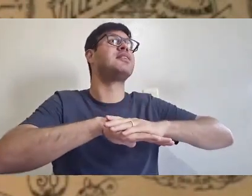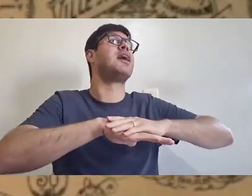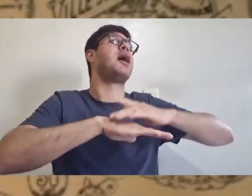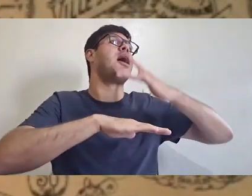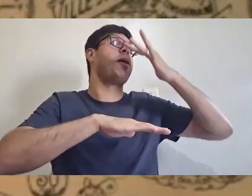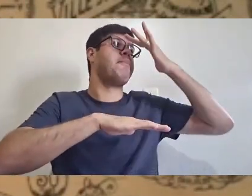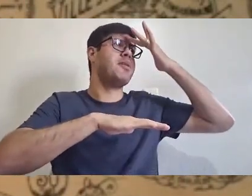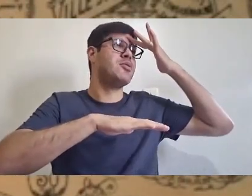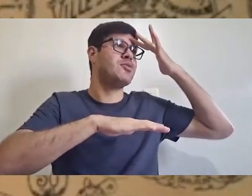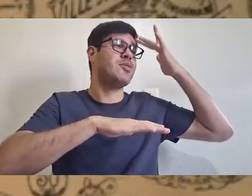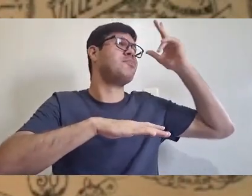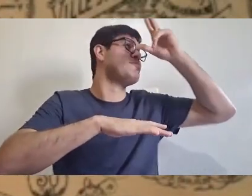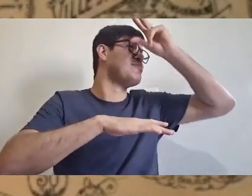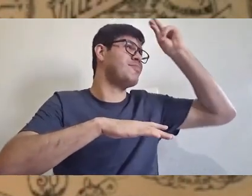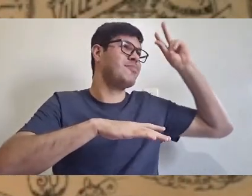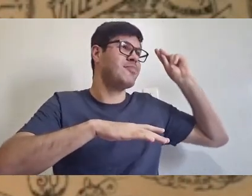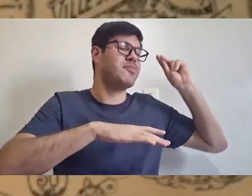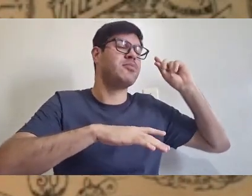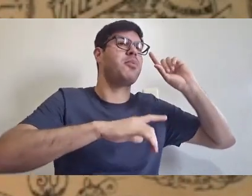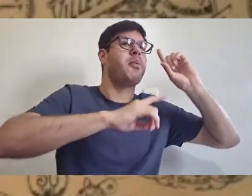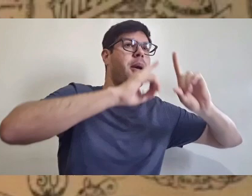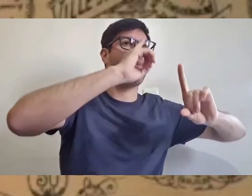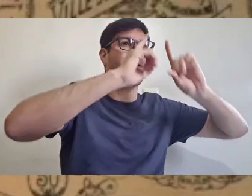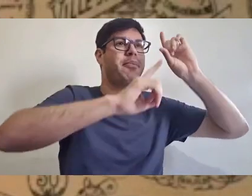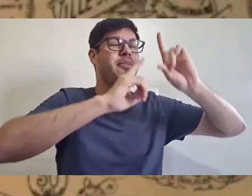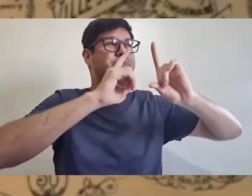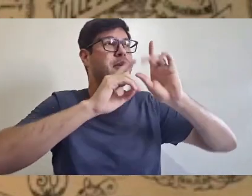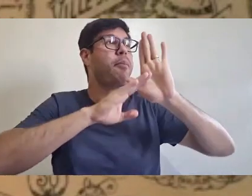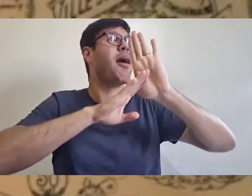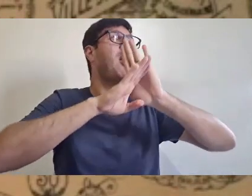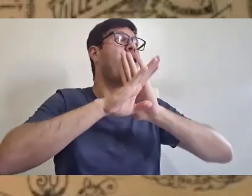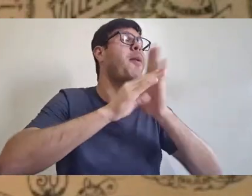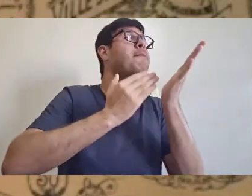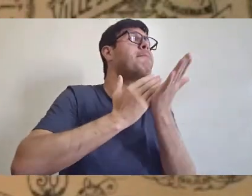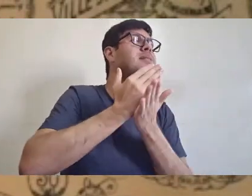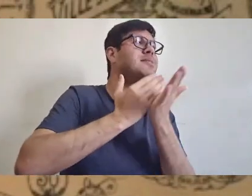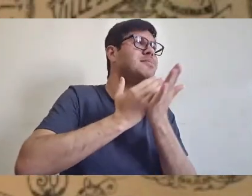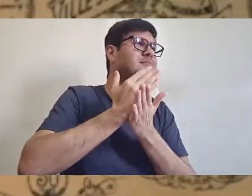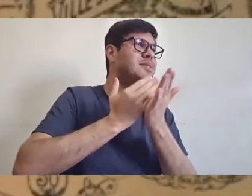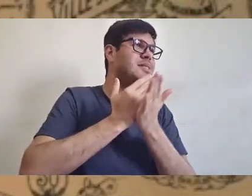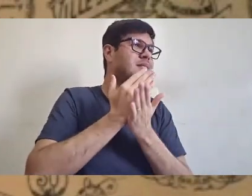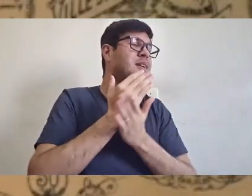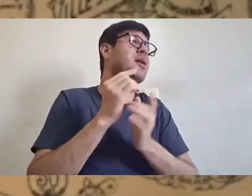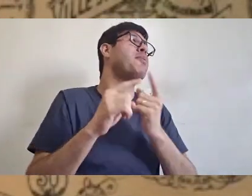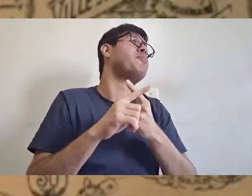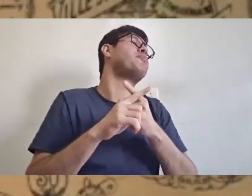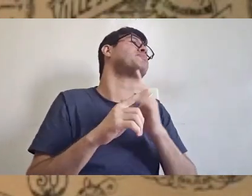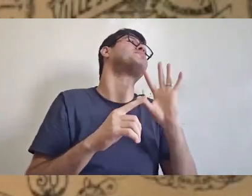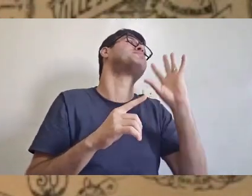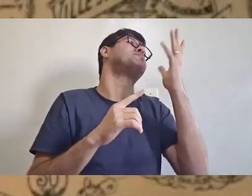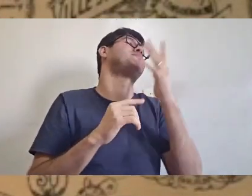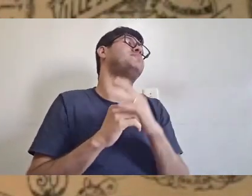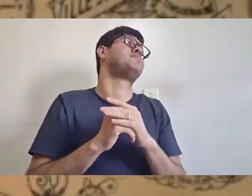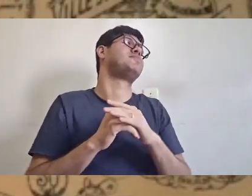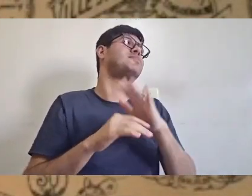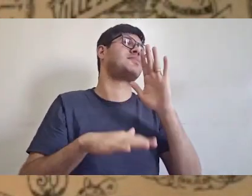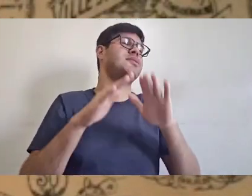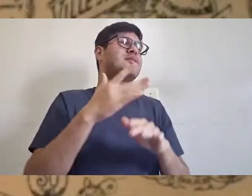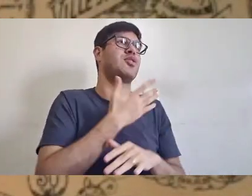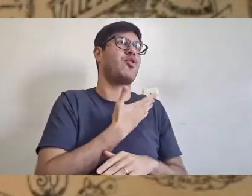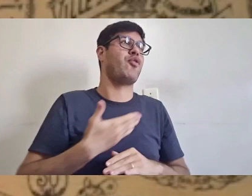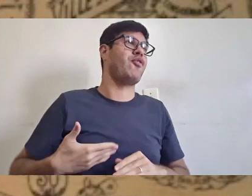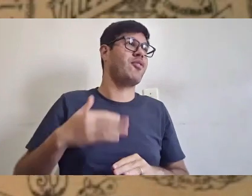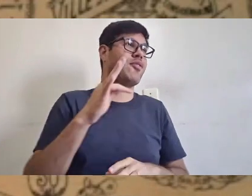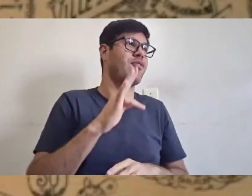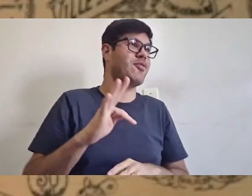município o que cabe ao município. E um índice maior de participação, porque o que ocorre?